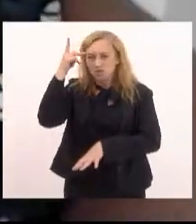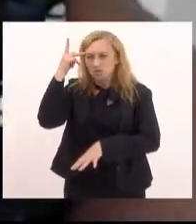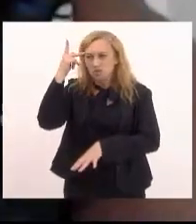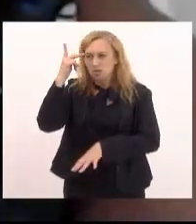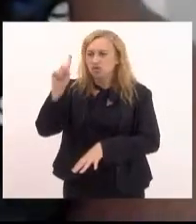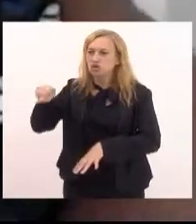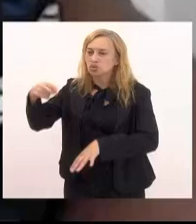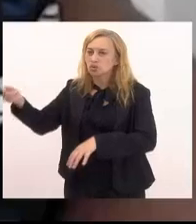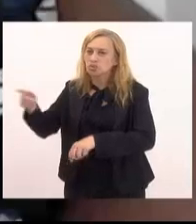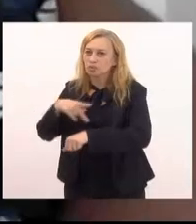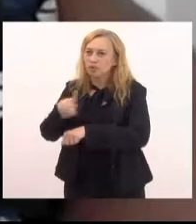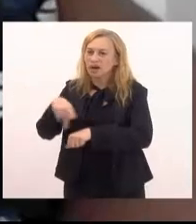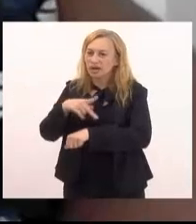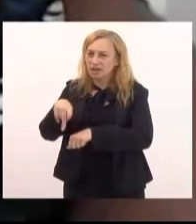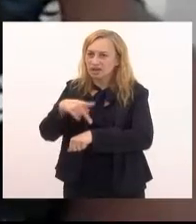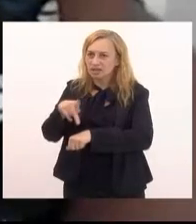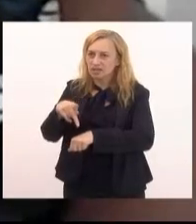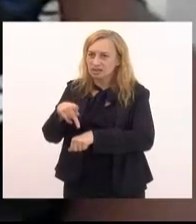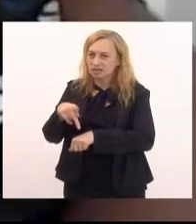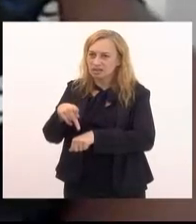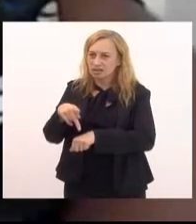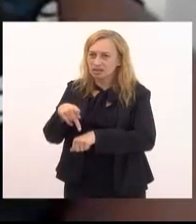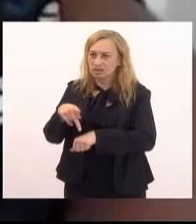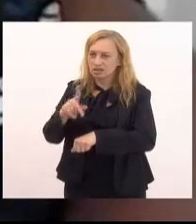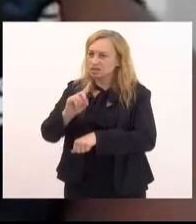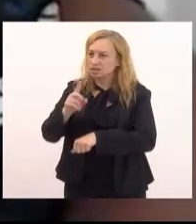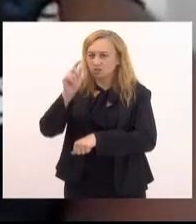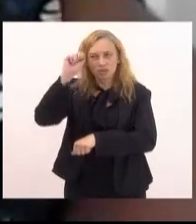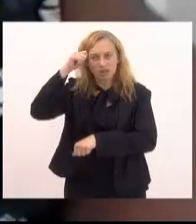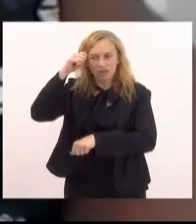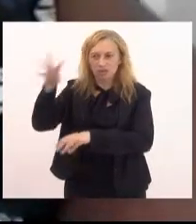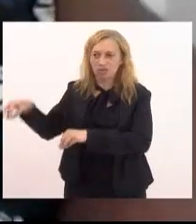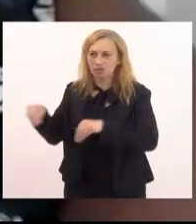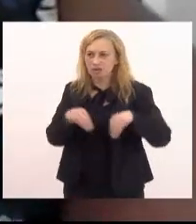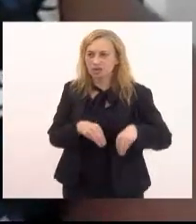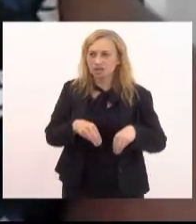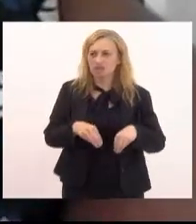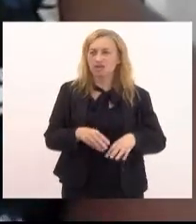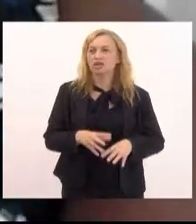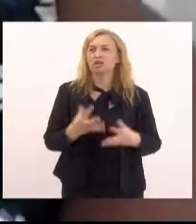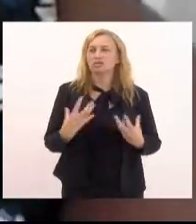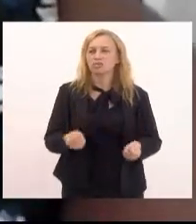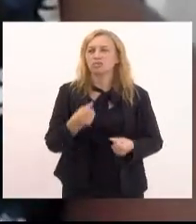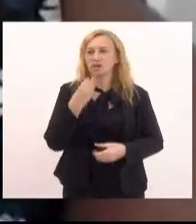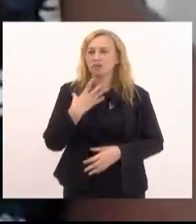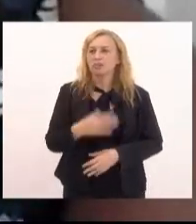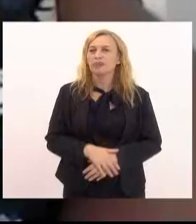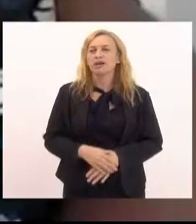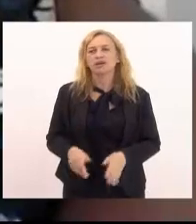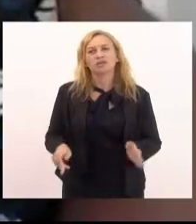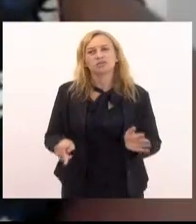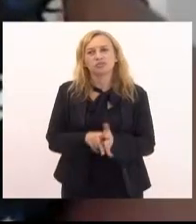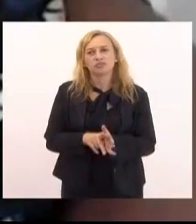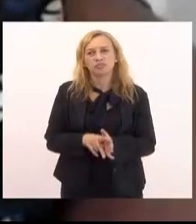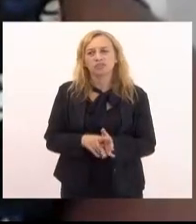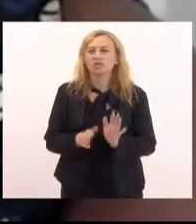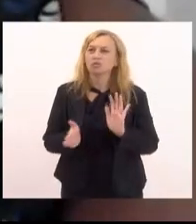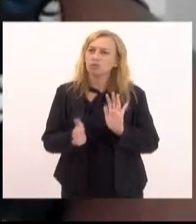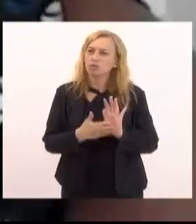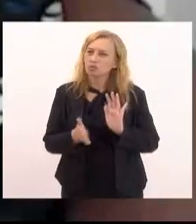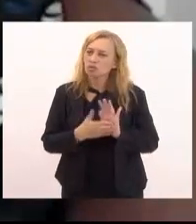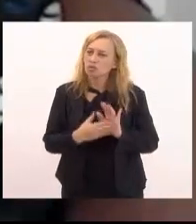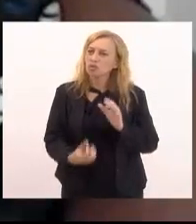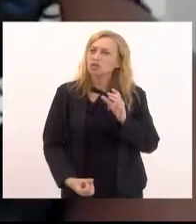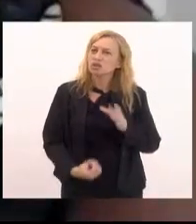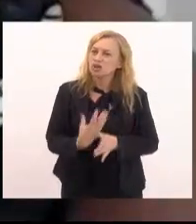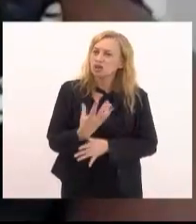não compõem os países do continente africano. Então, um projeto que propõe a criação